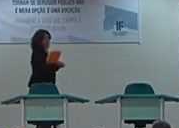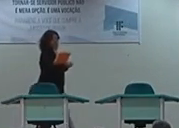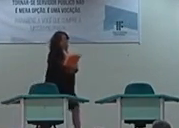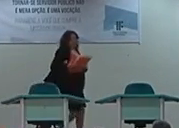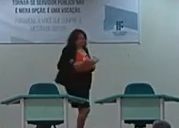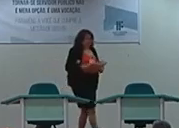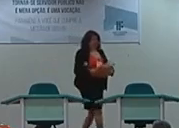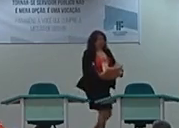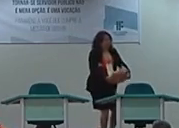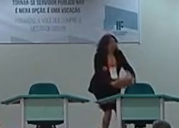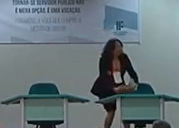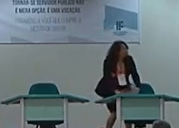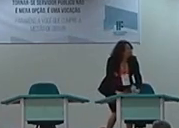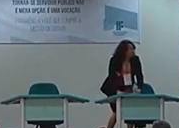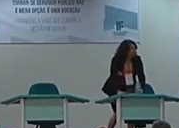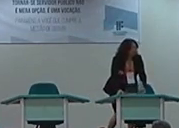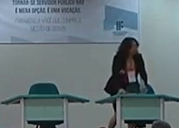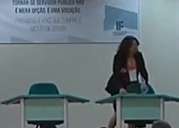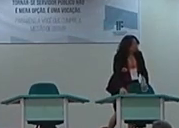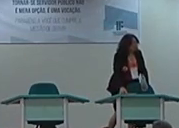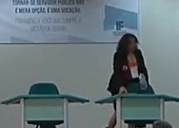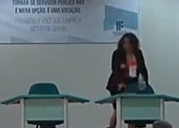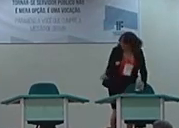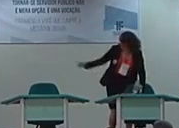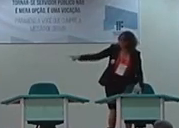Geraldo Costa.